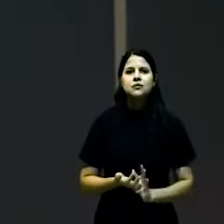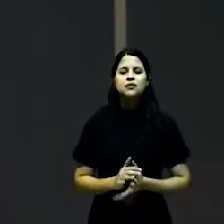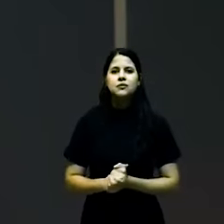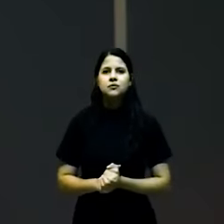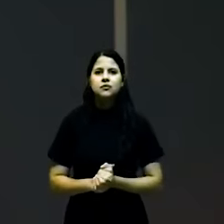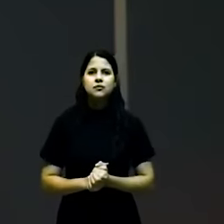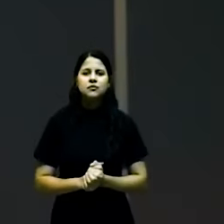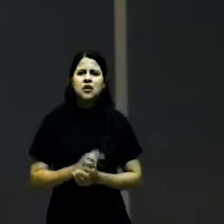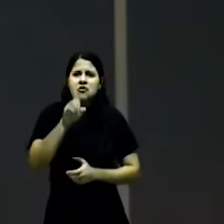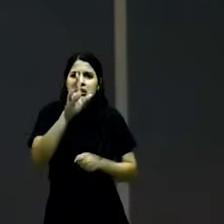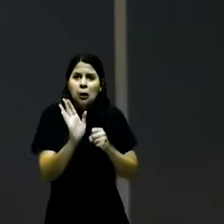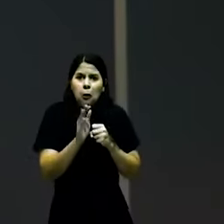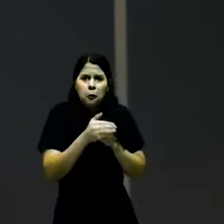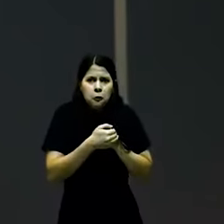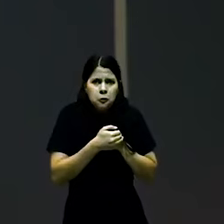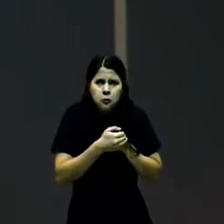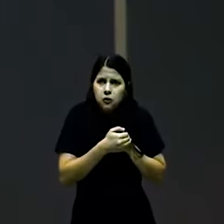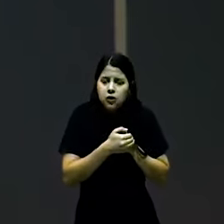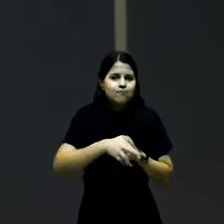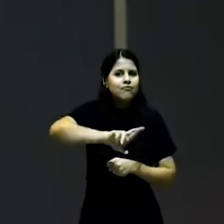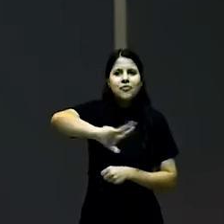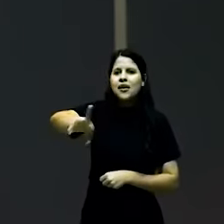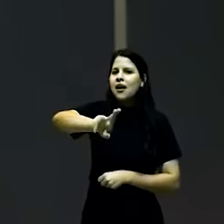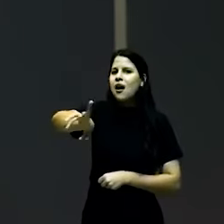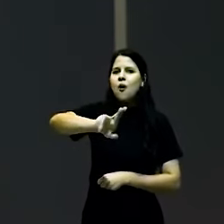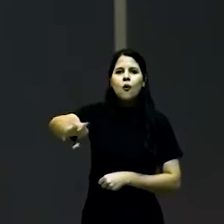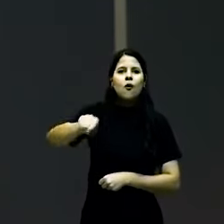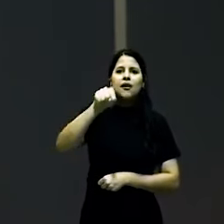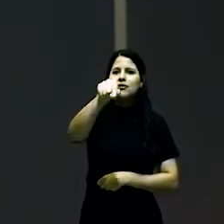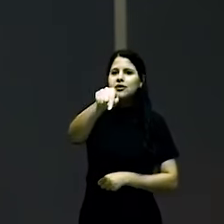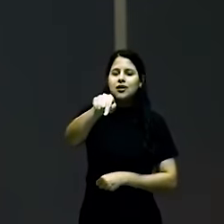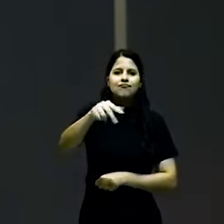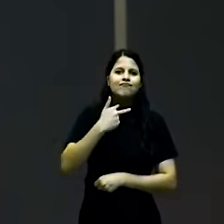A caverna não é o seu lugar.